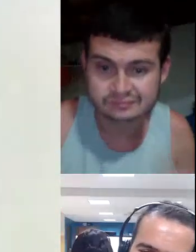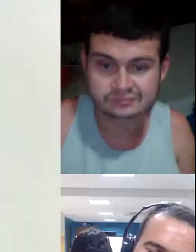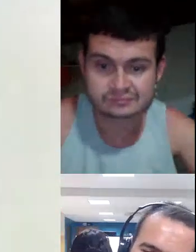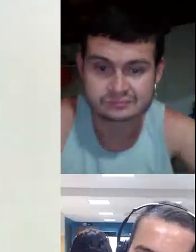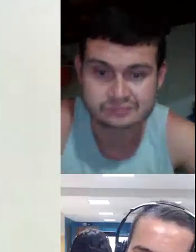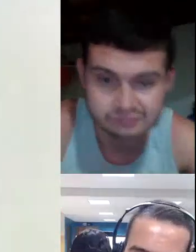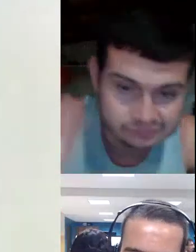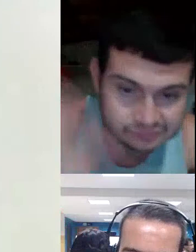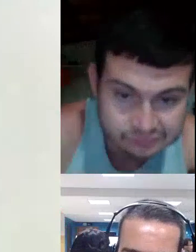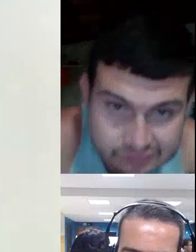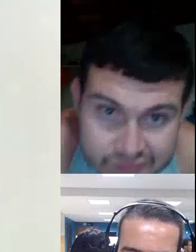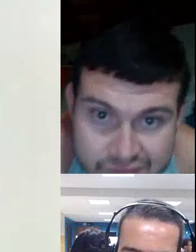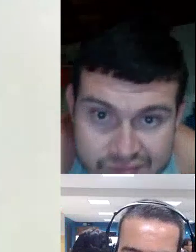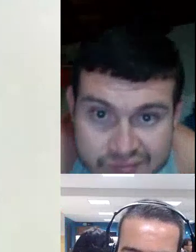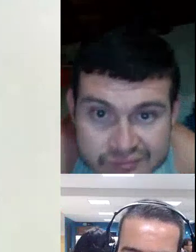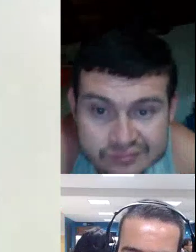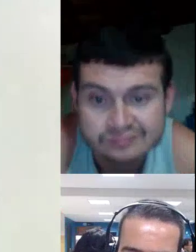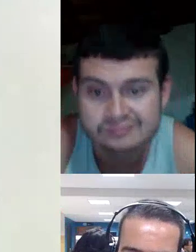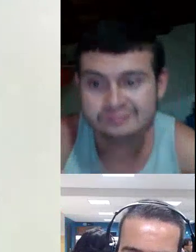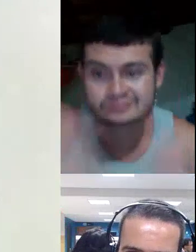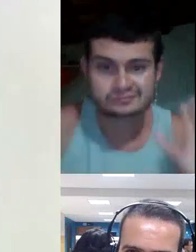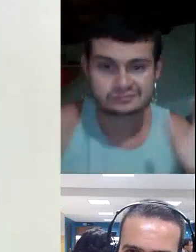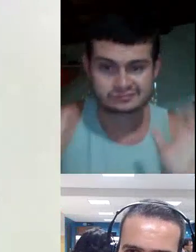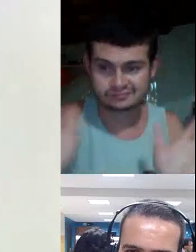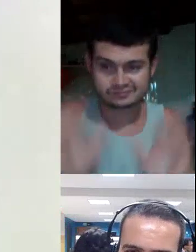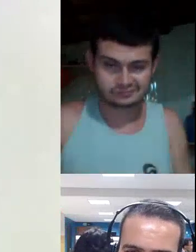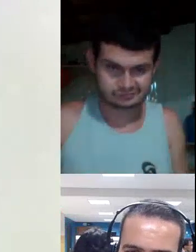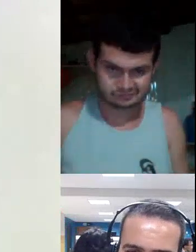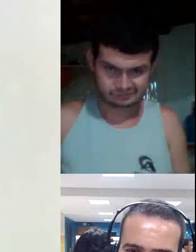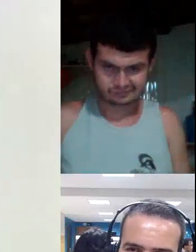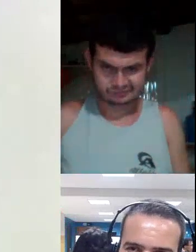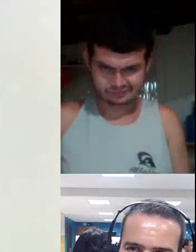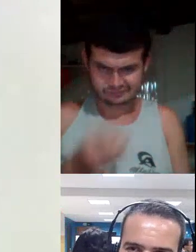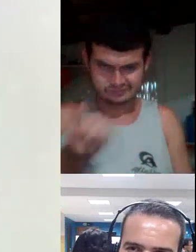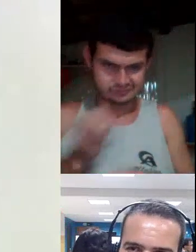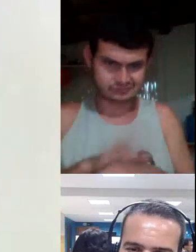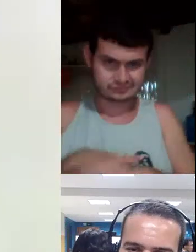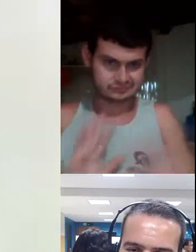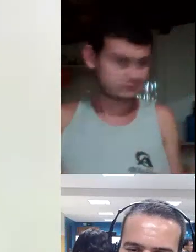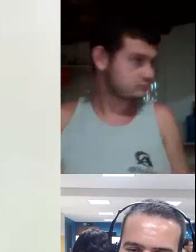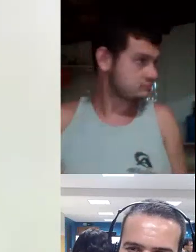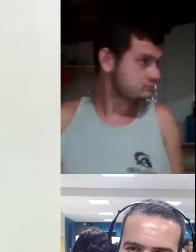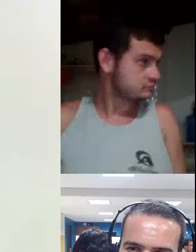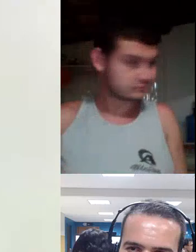gente se vê. Tchau, tchau. Beleza, boa noite. Boa noite.